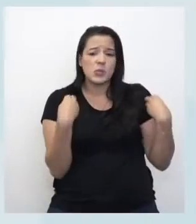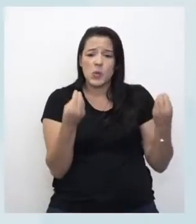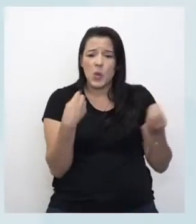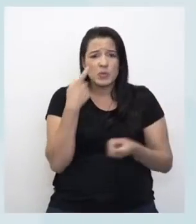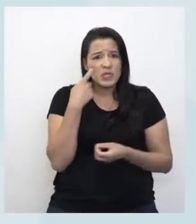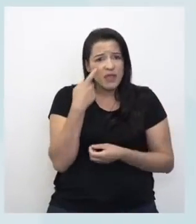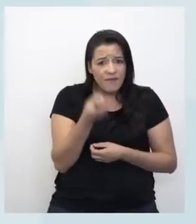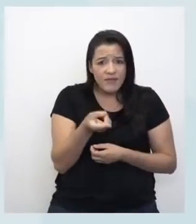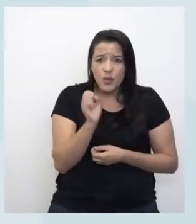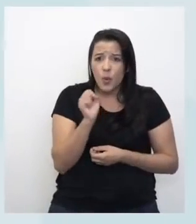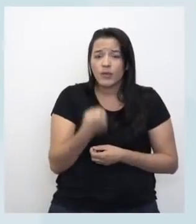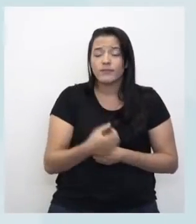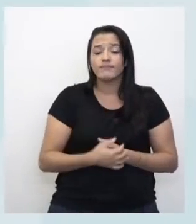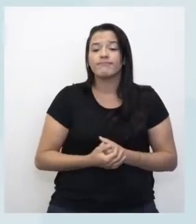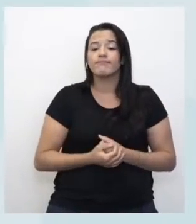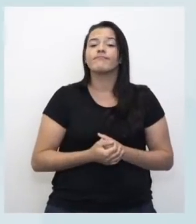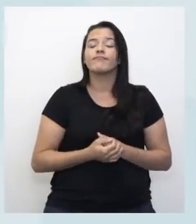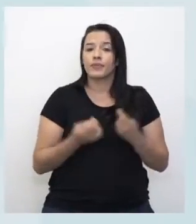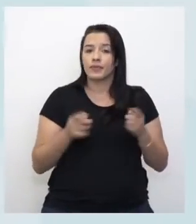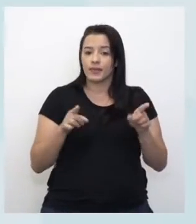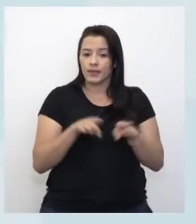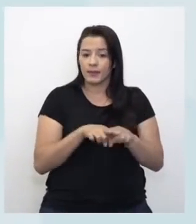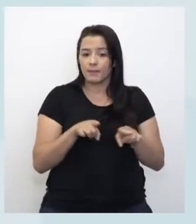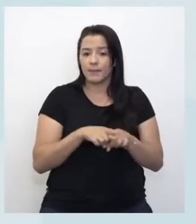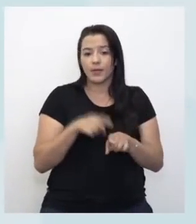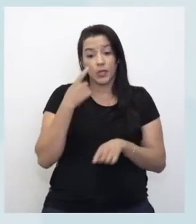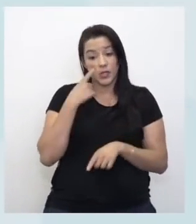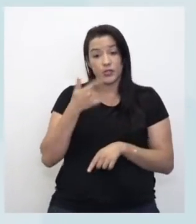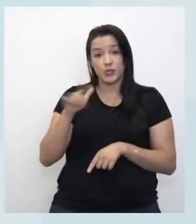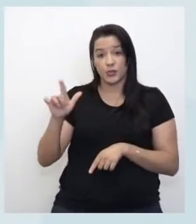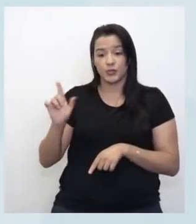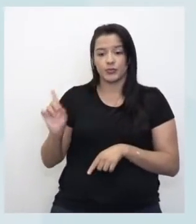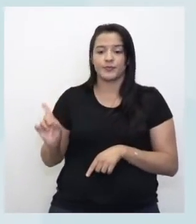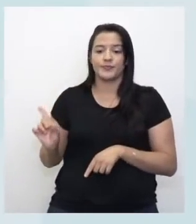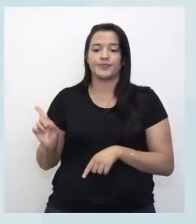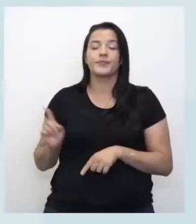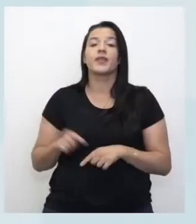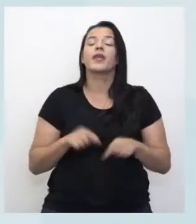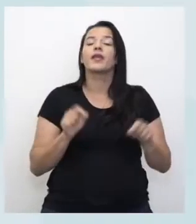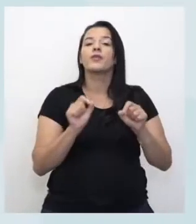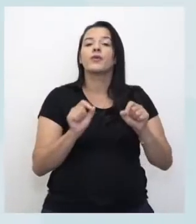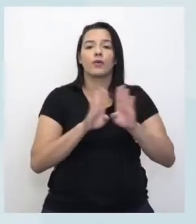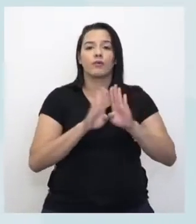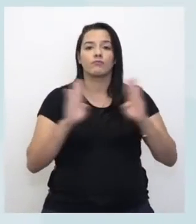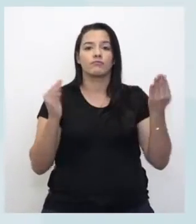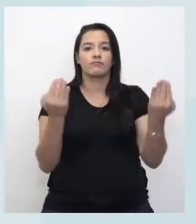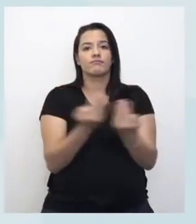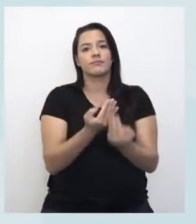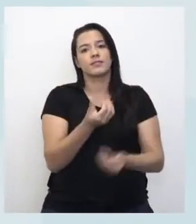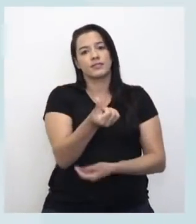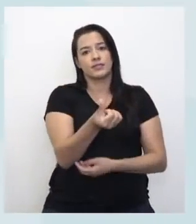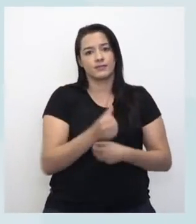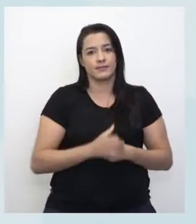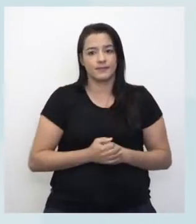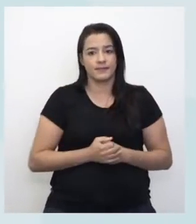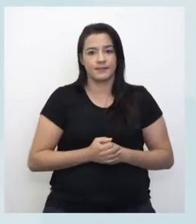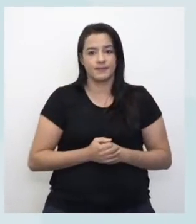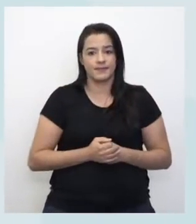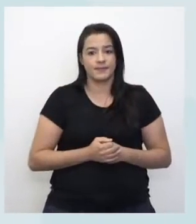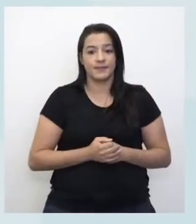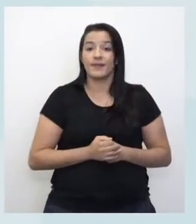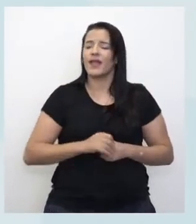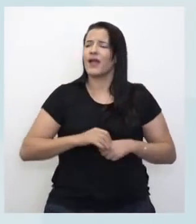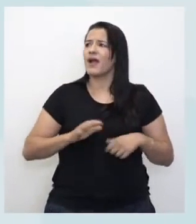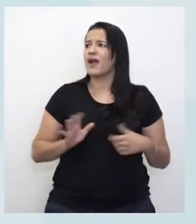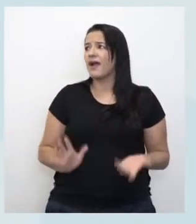vendo isso? Além disso, observe este último aqui. Ele vai ter seis. Ah, mas